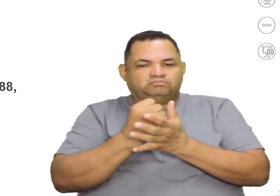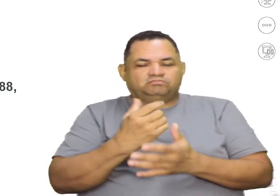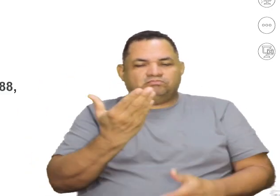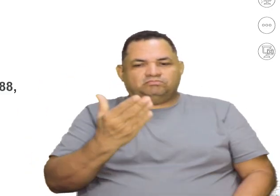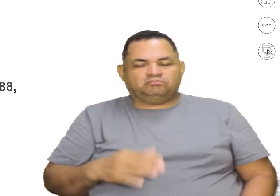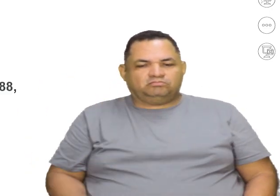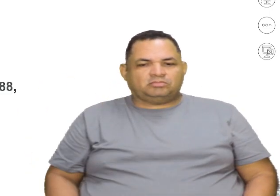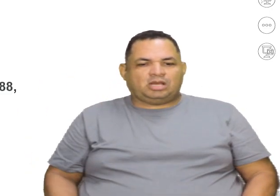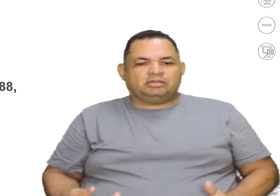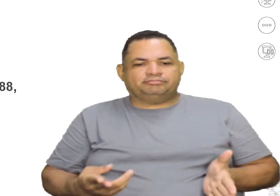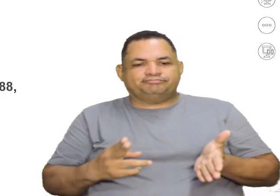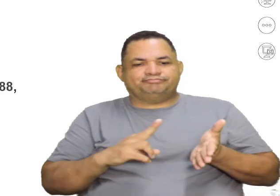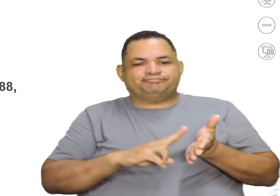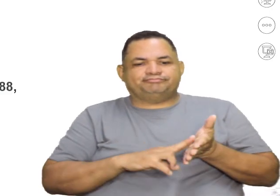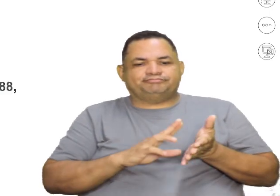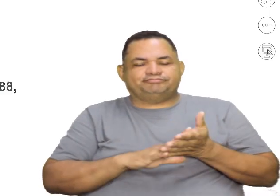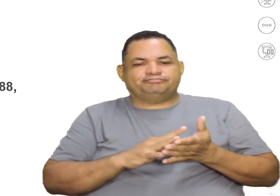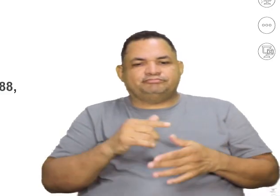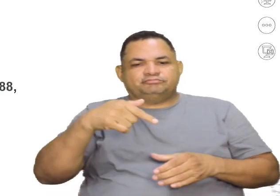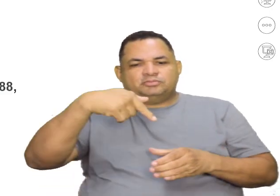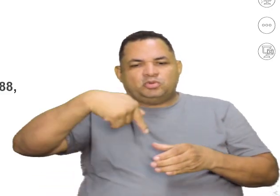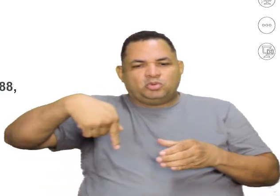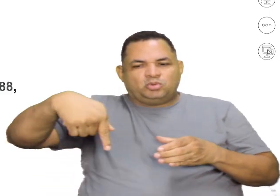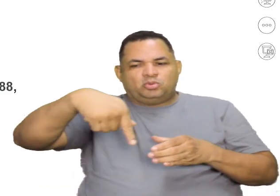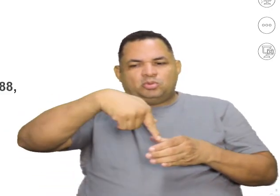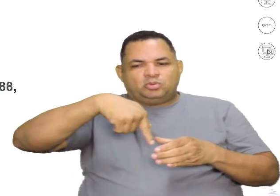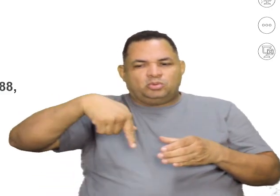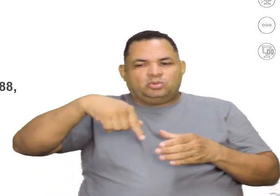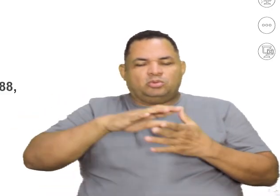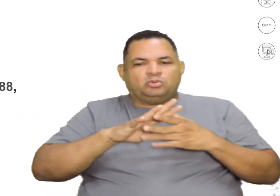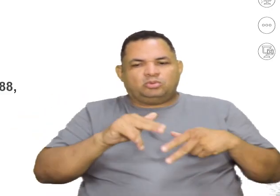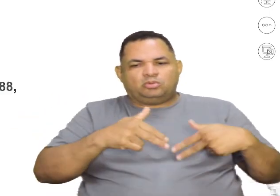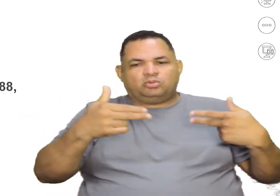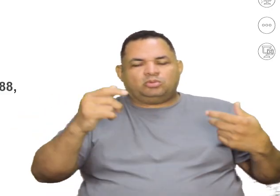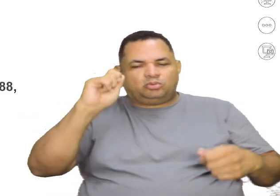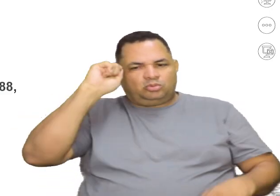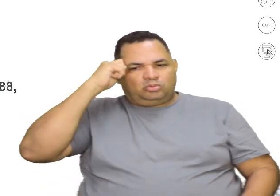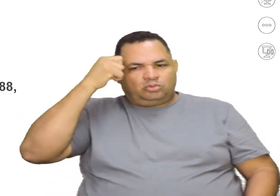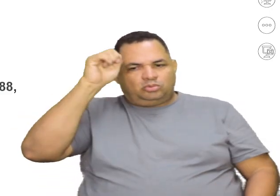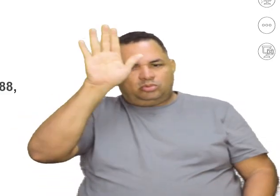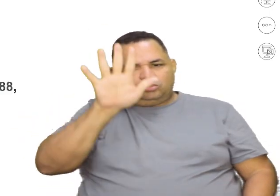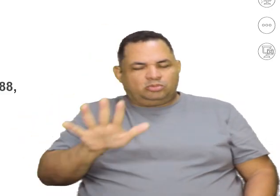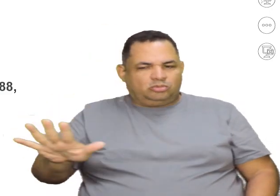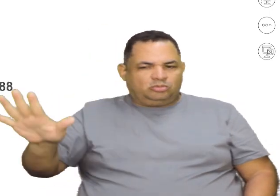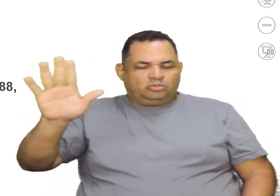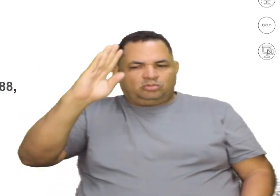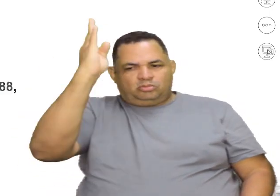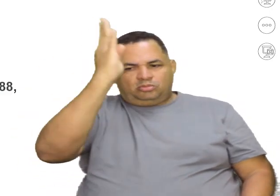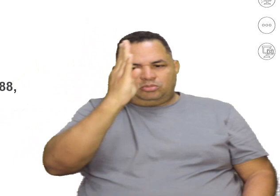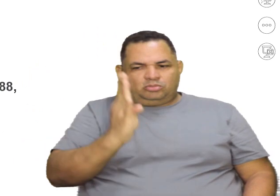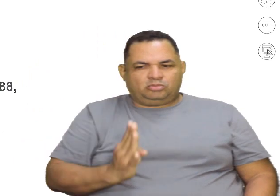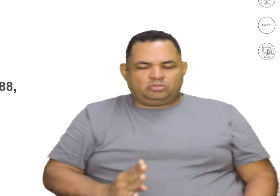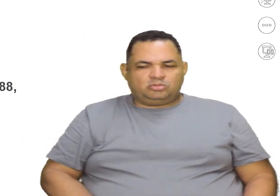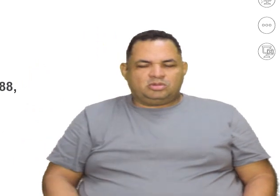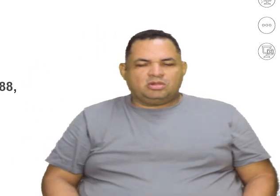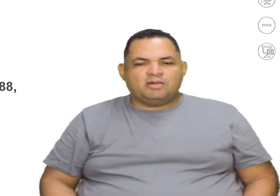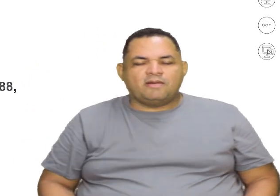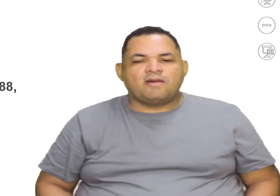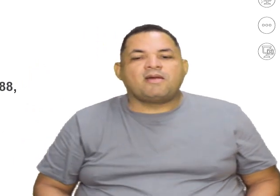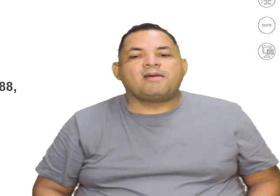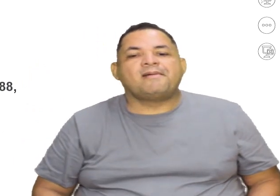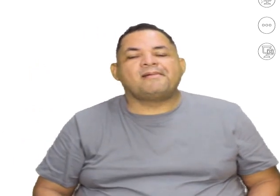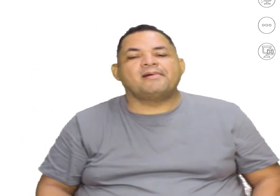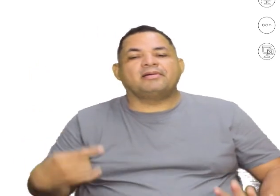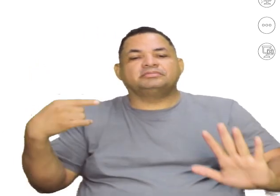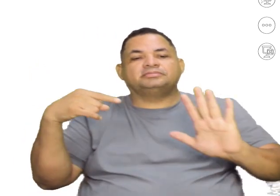uma cartografia e quilombos, territórios étnicos africanos no Brasil, tá? Então,